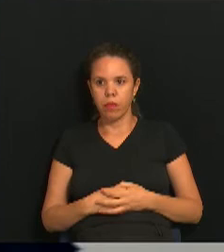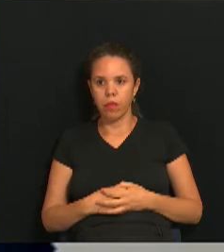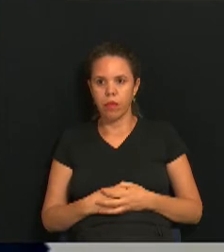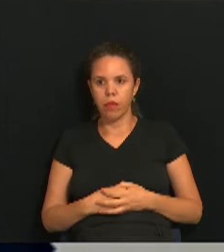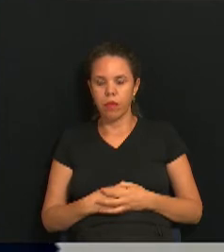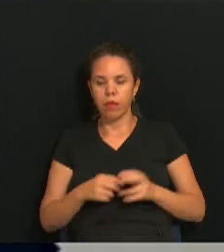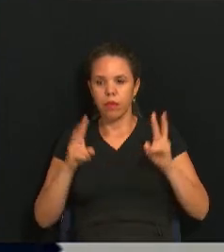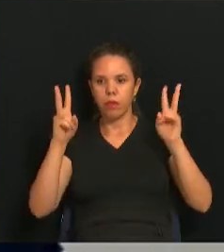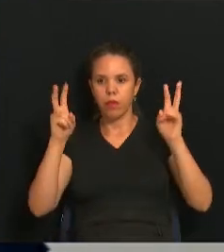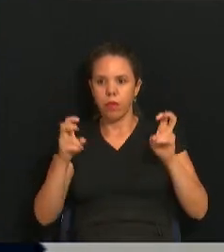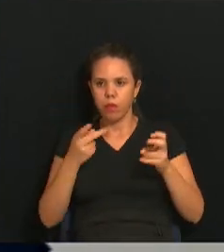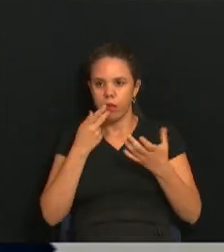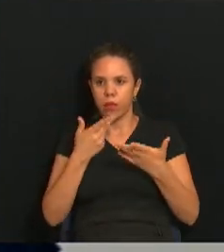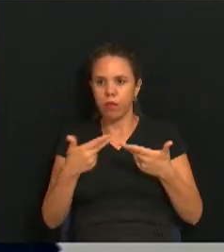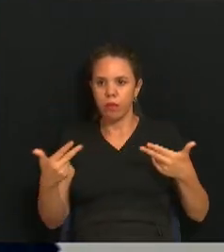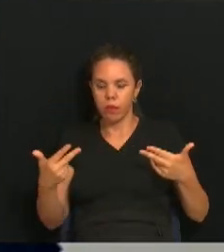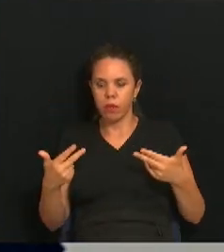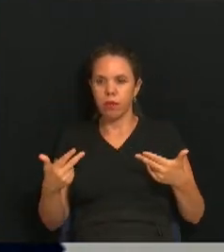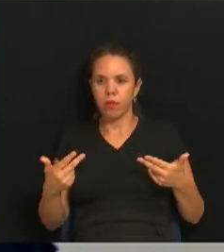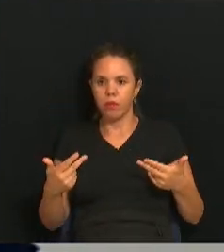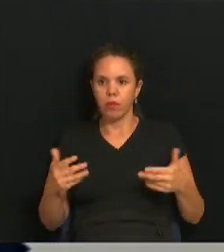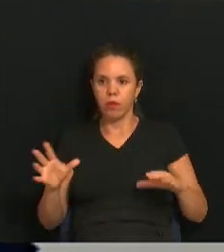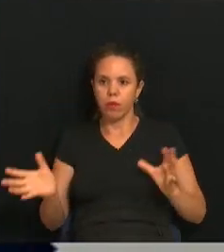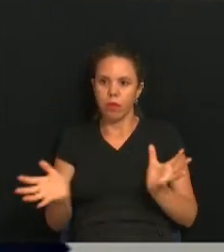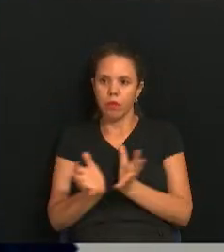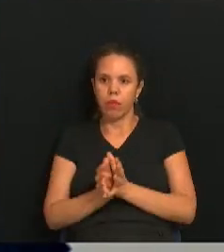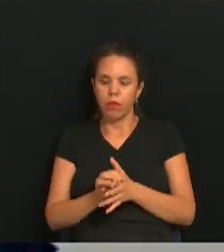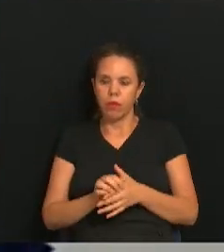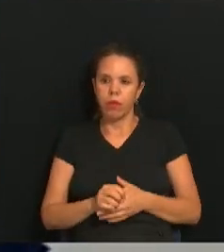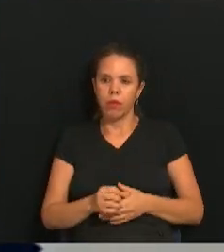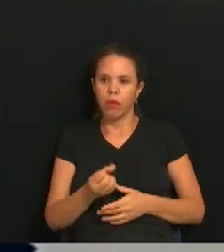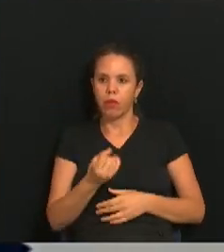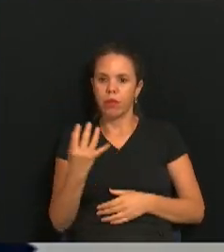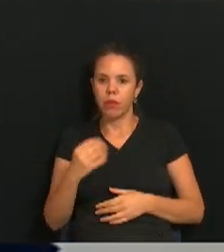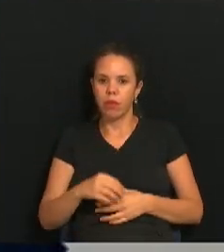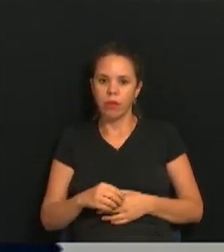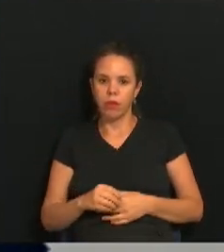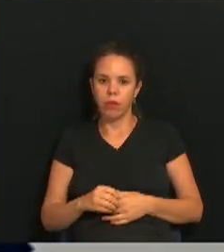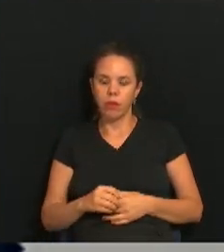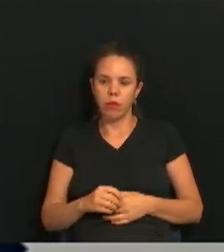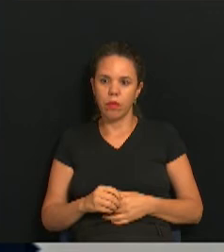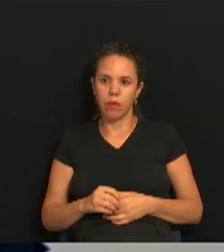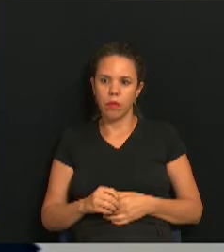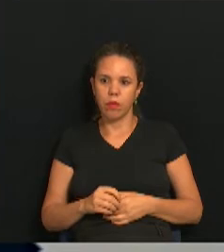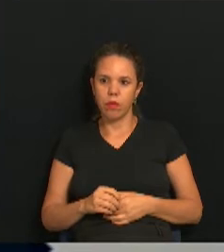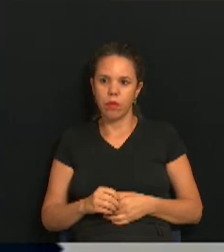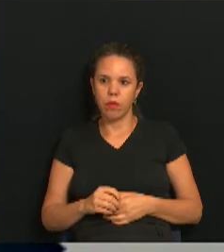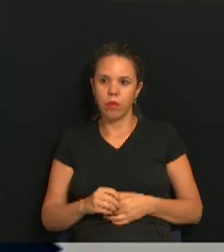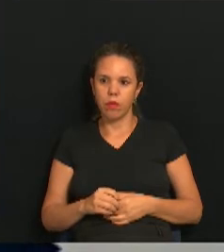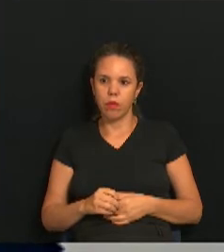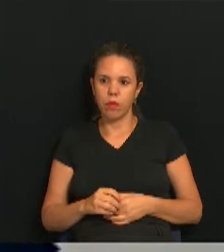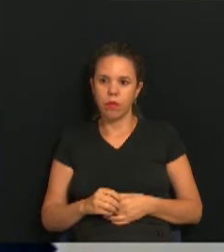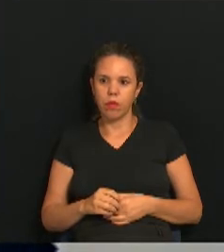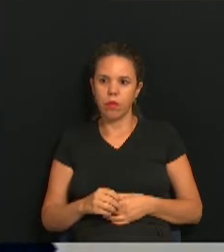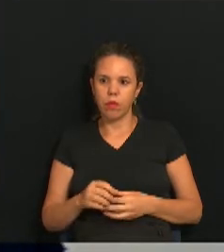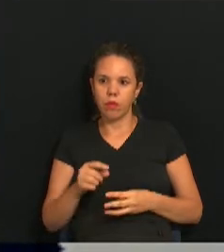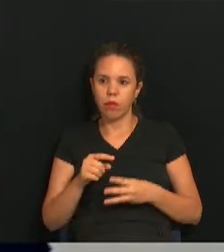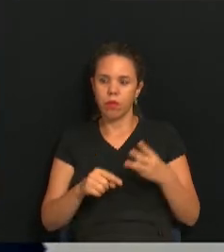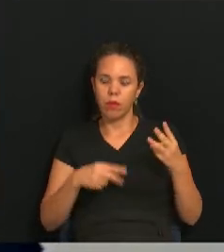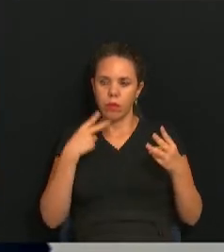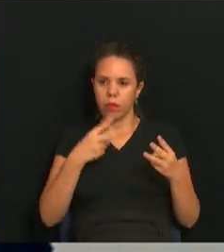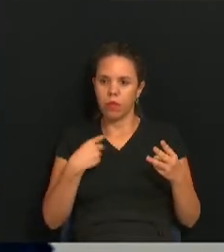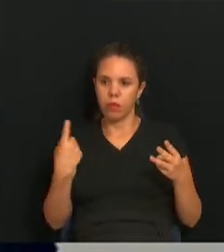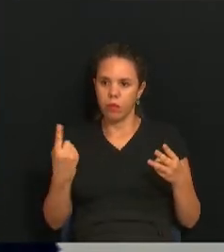trazer mais corpo a essa comissão, fazer coro, né, com nós, os 3 vereadores que